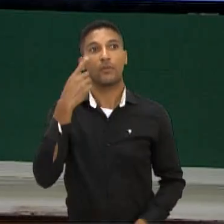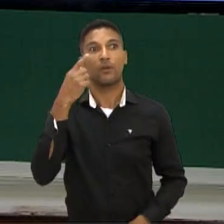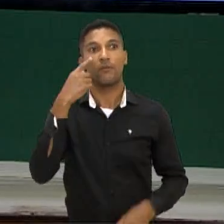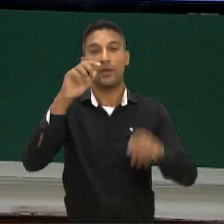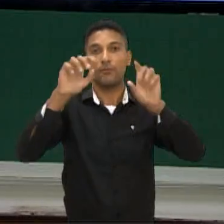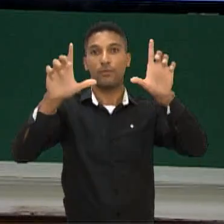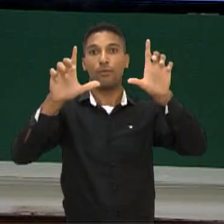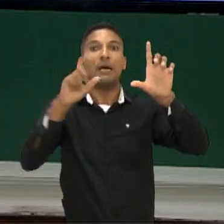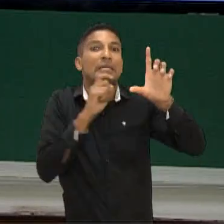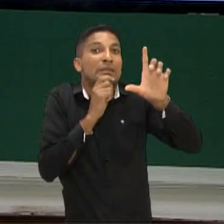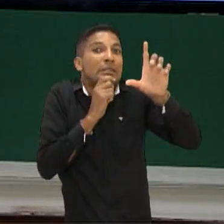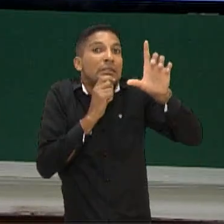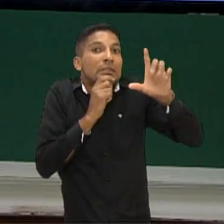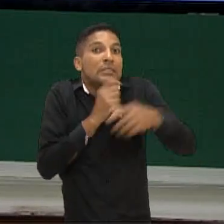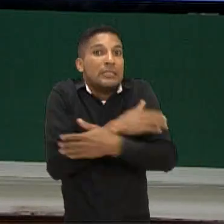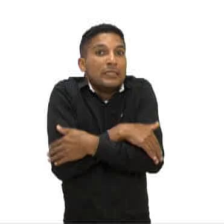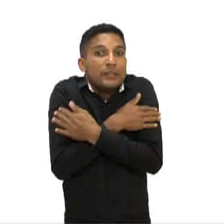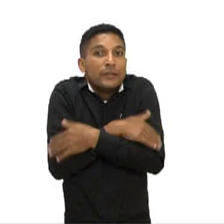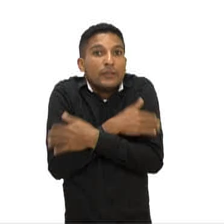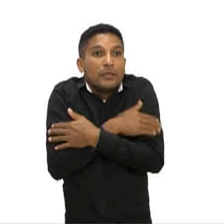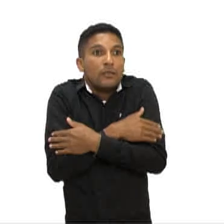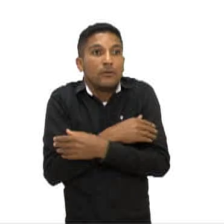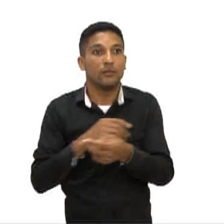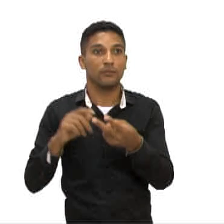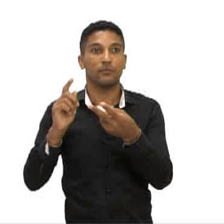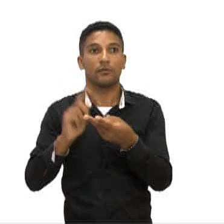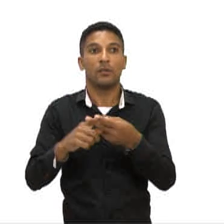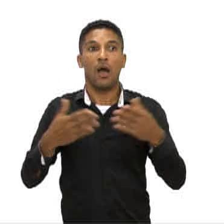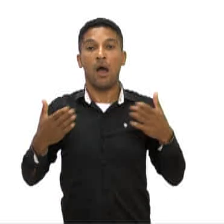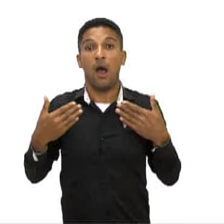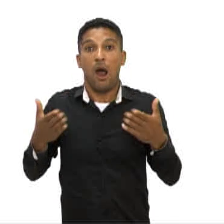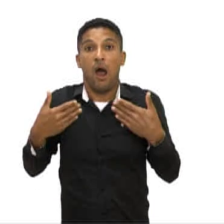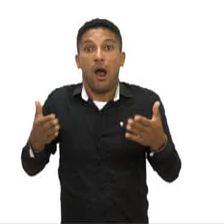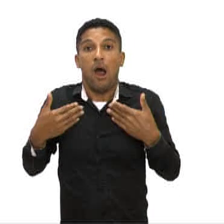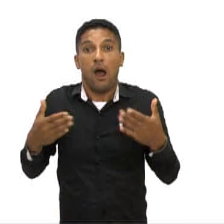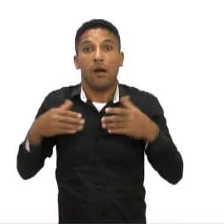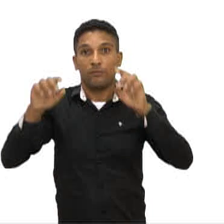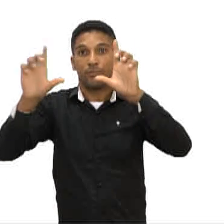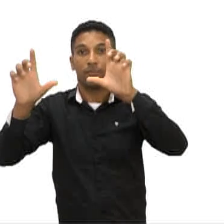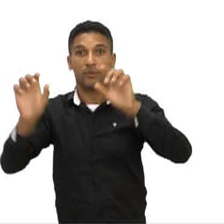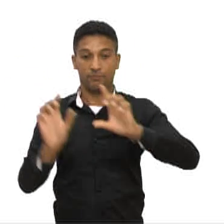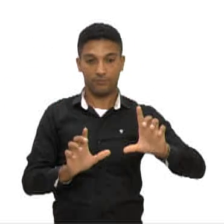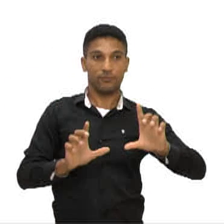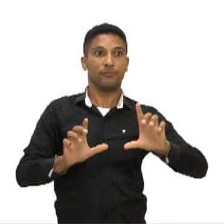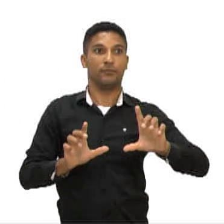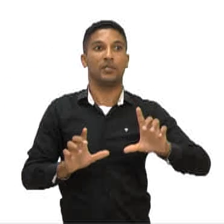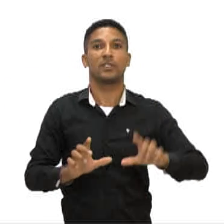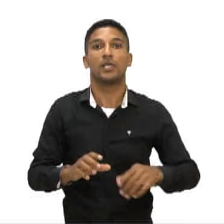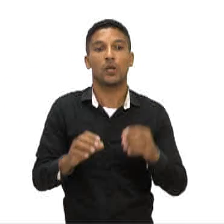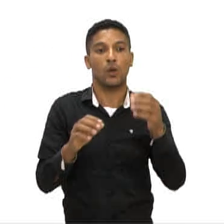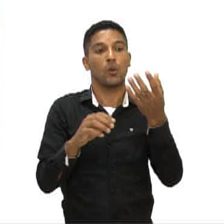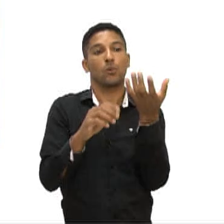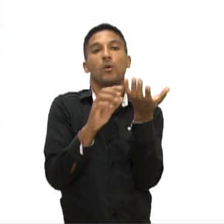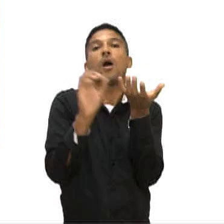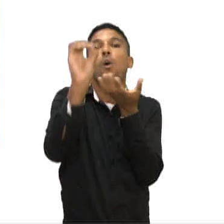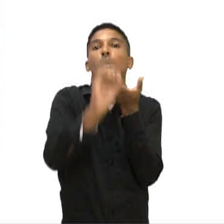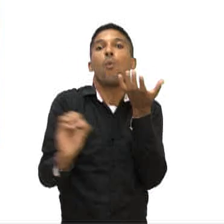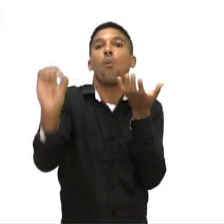o inverno, verão e aqui o outono, né? As folhinhas secas aqui.